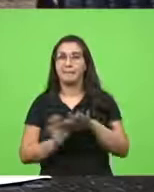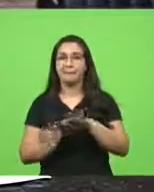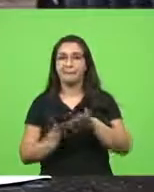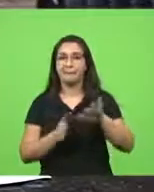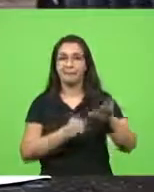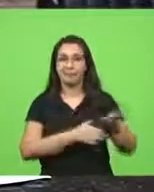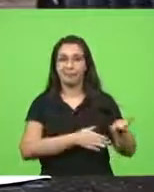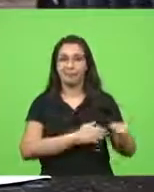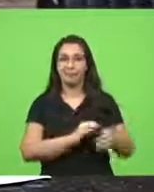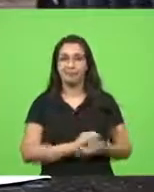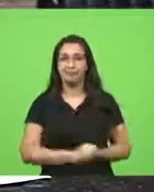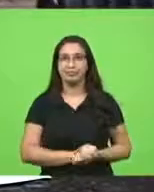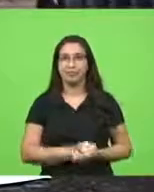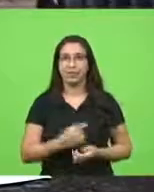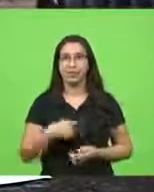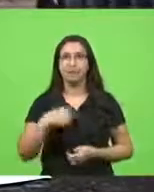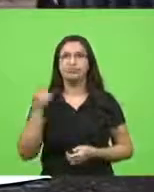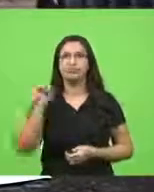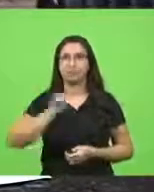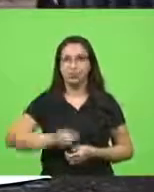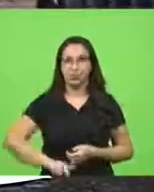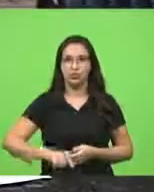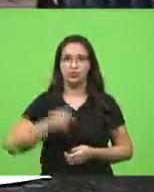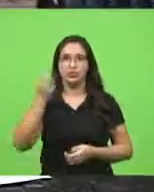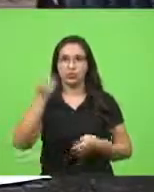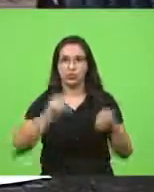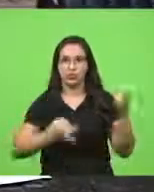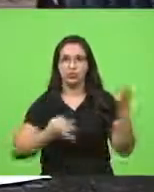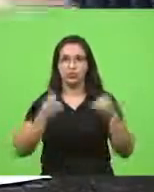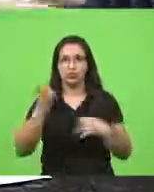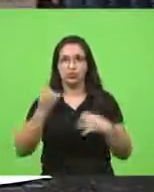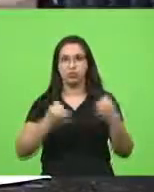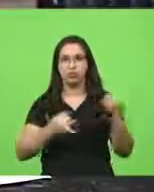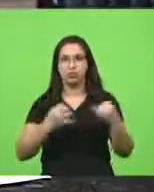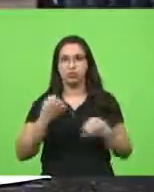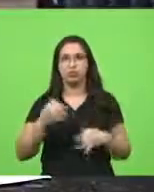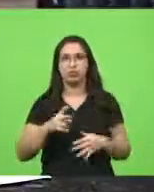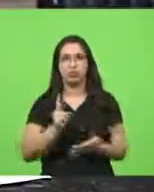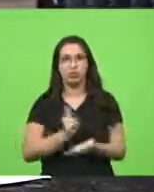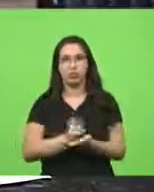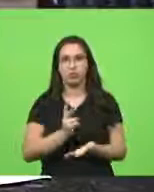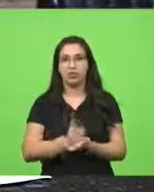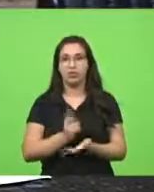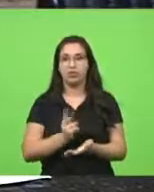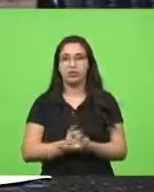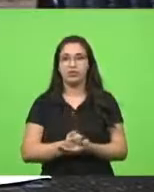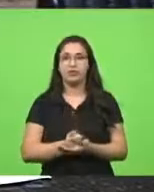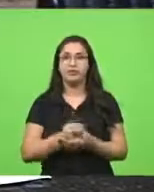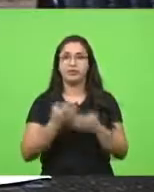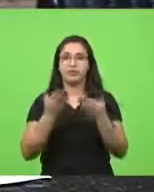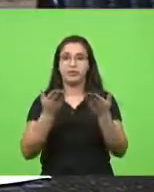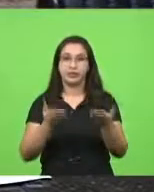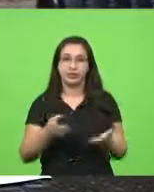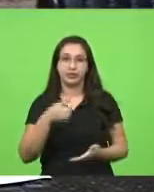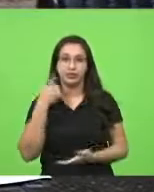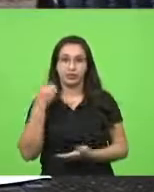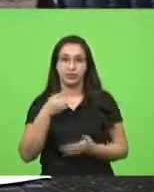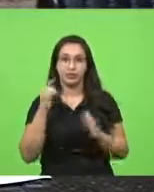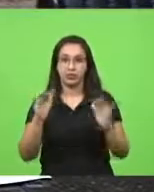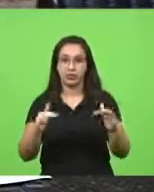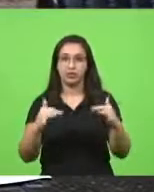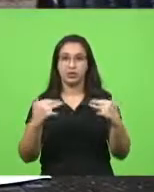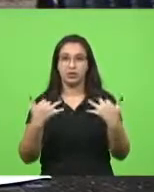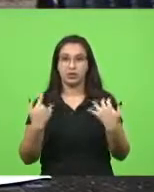vou falar até alguém escutar, vou falar até a imprensa dar atenção, eu vou falar aqui até que mais deputados acordem para o que está